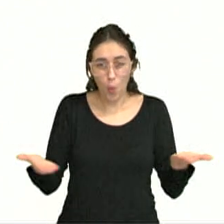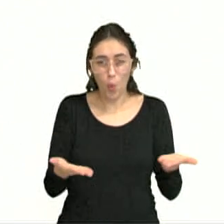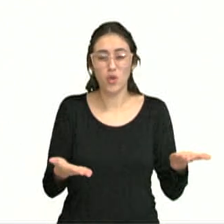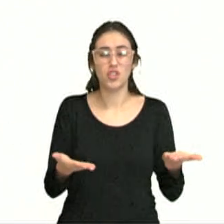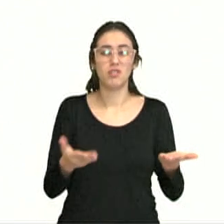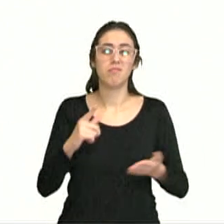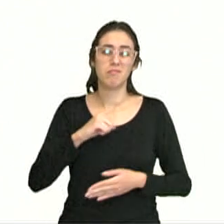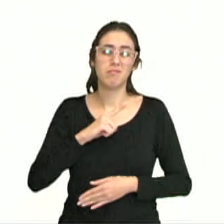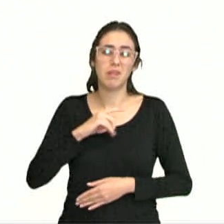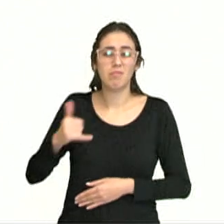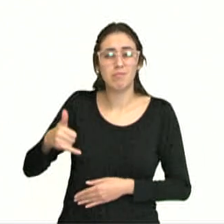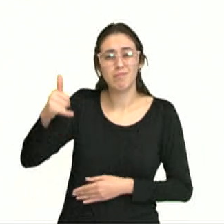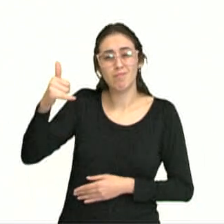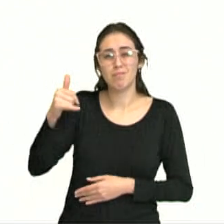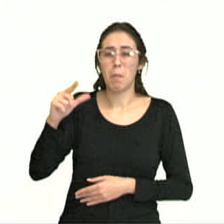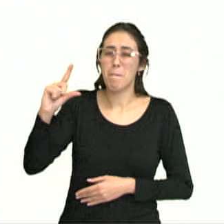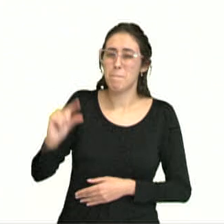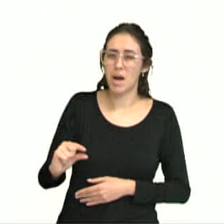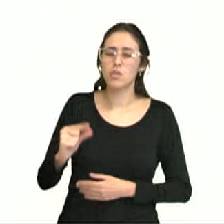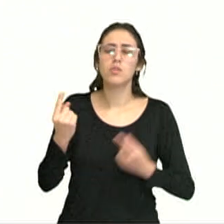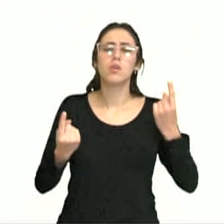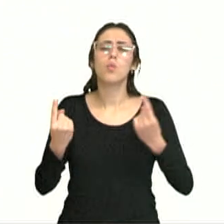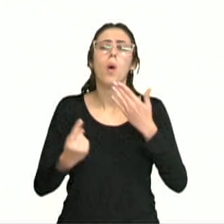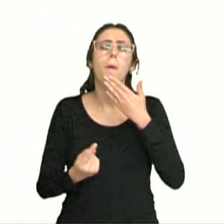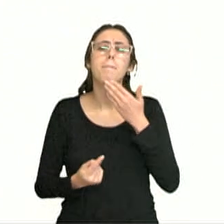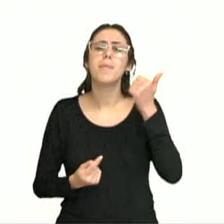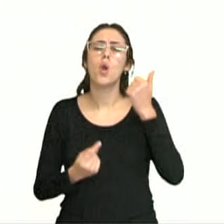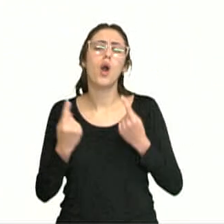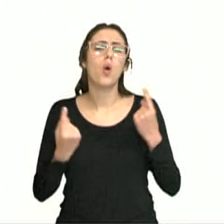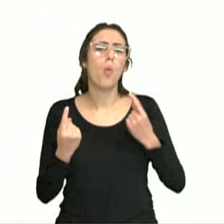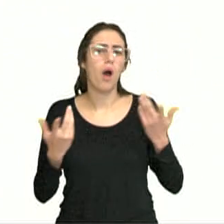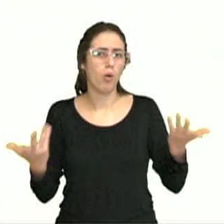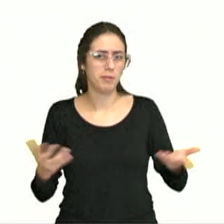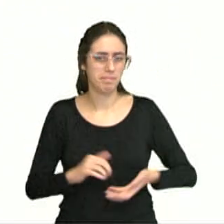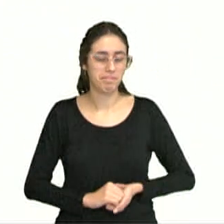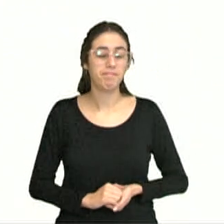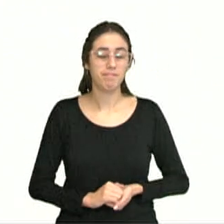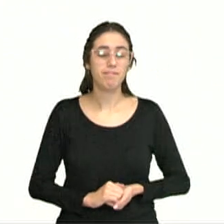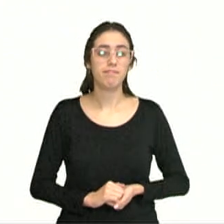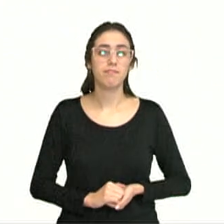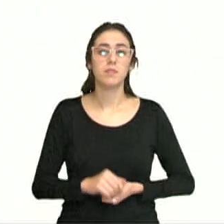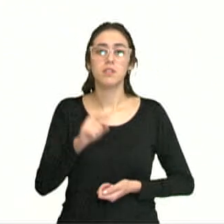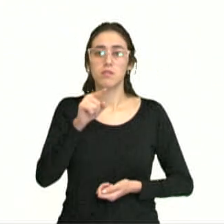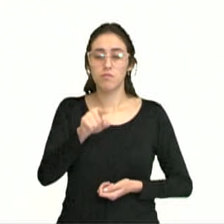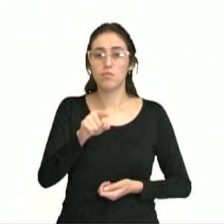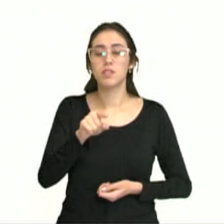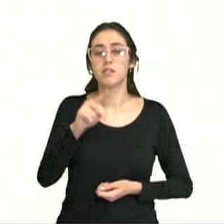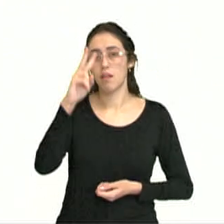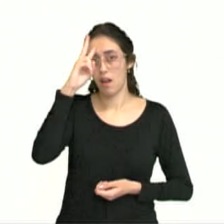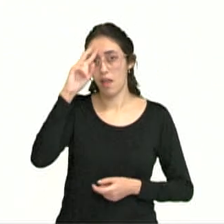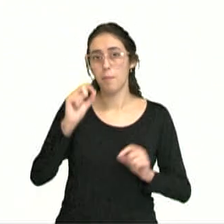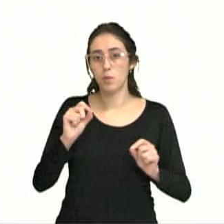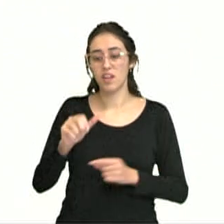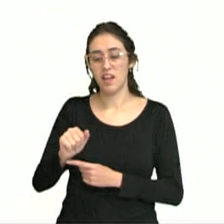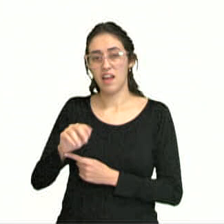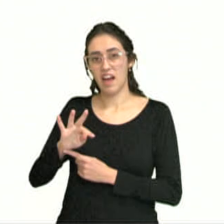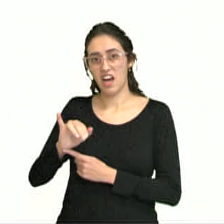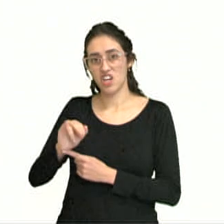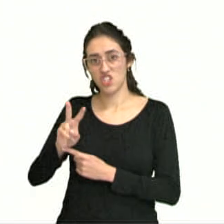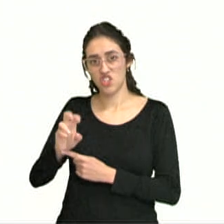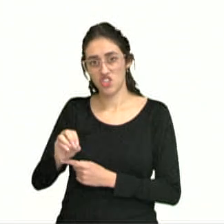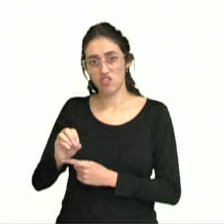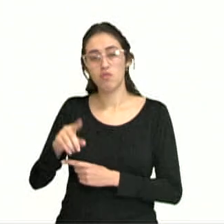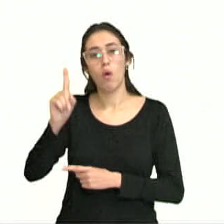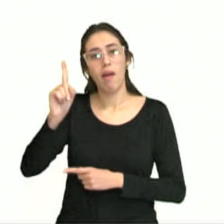qual é aquele que tem um rendimento mais interessante. Então você deve ter recordar que ativo é tudo que está